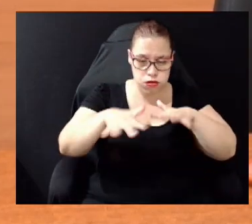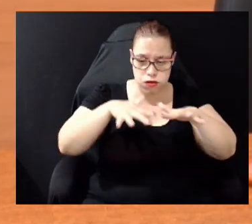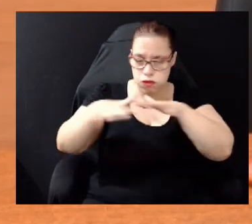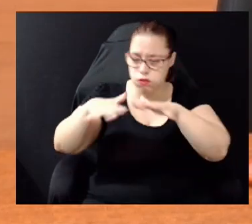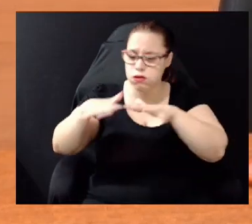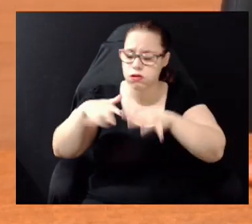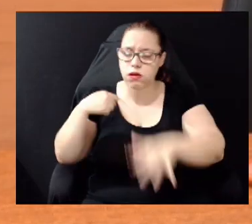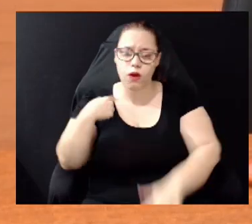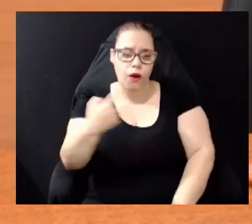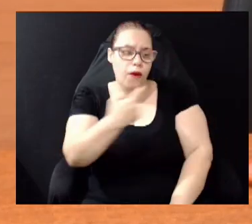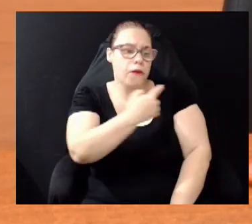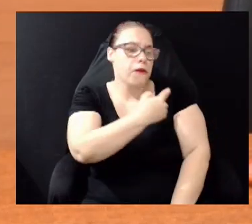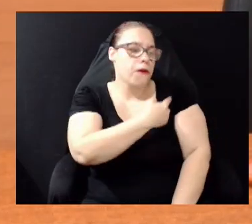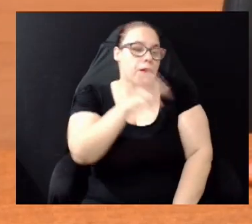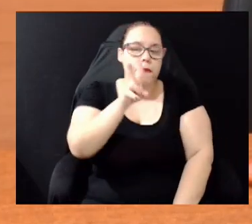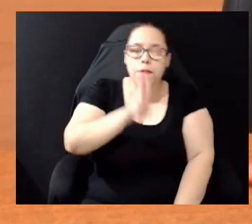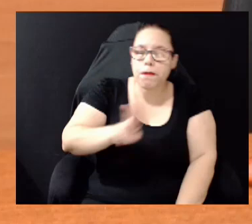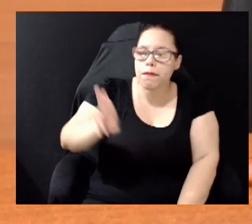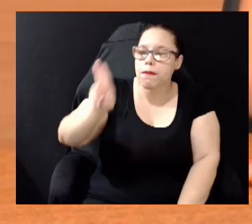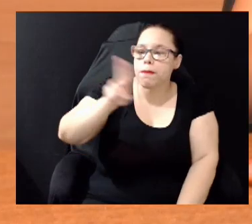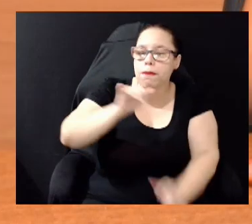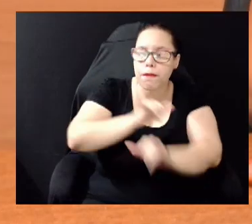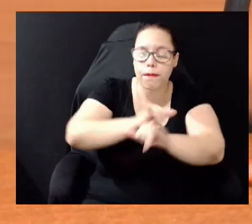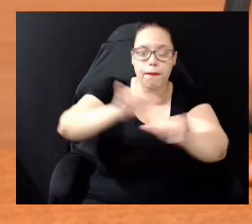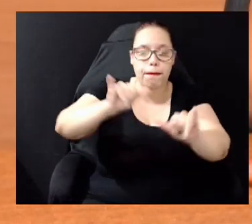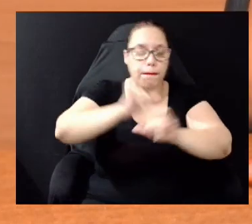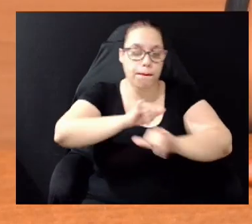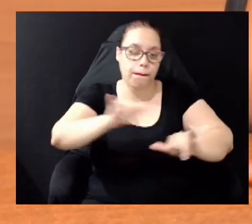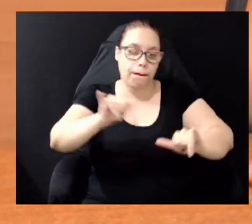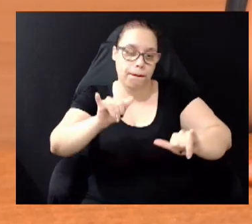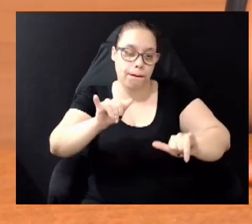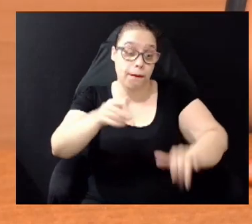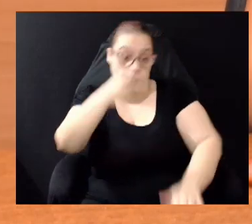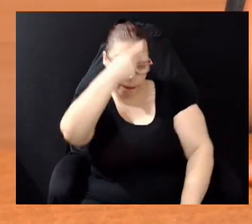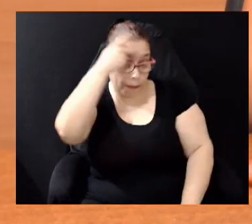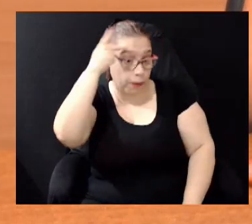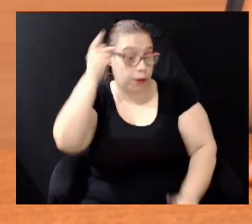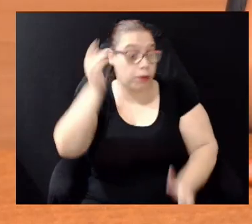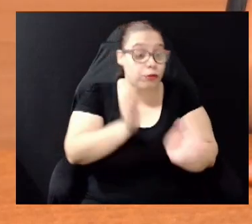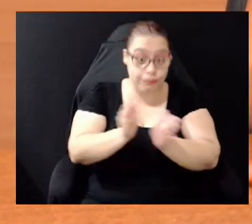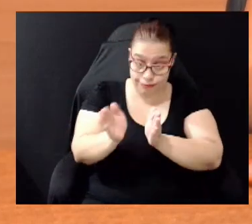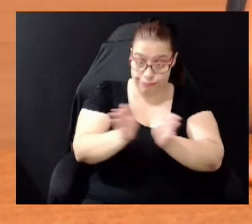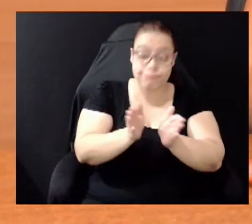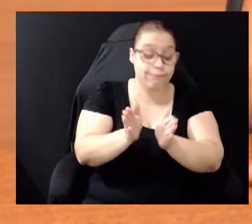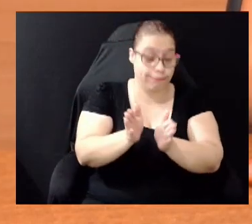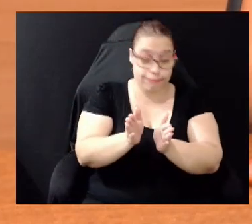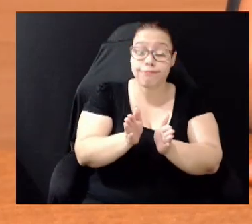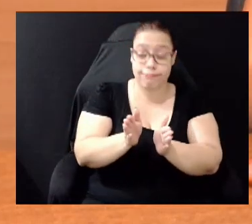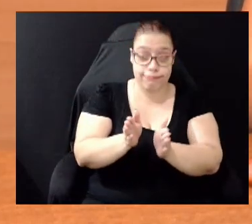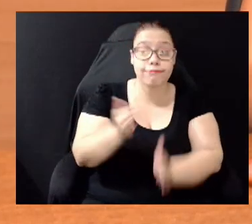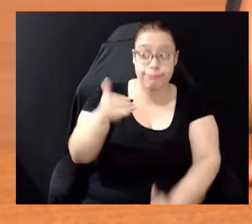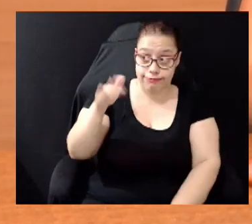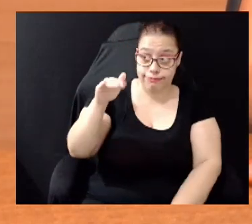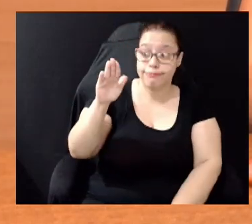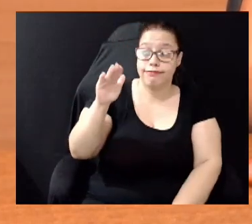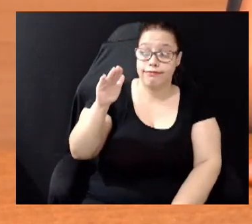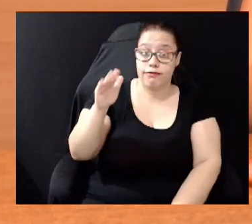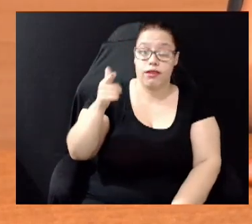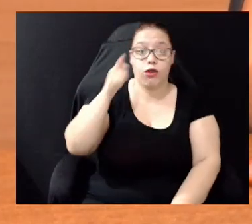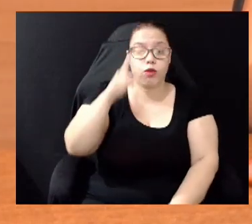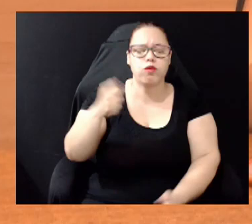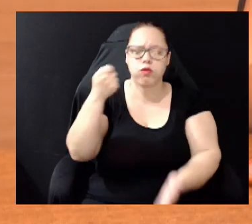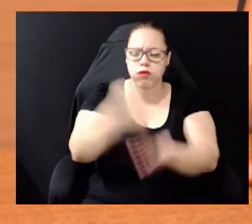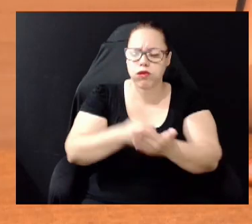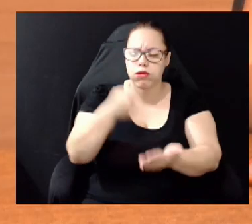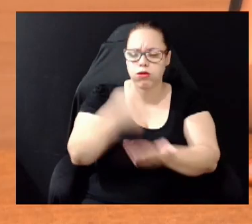que utilizar, divulgar, para que as pessoas possam acessar, para que a gente tenha mais demanda e continuar lutando para que